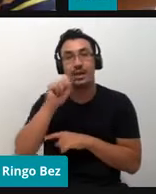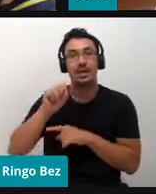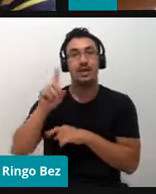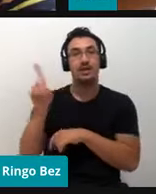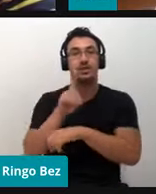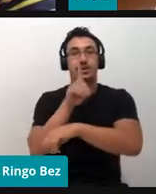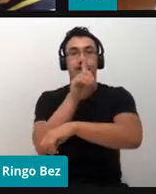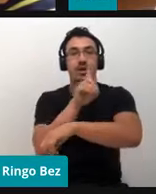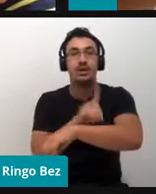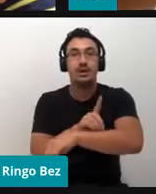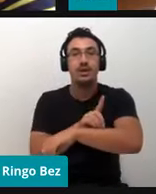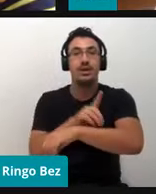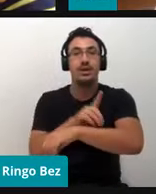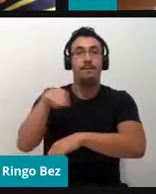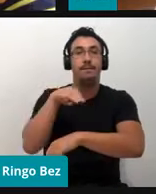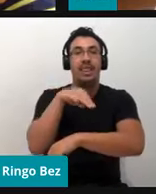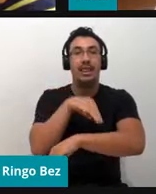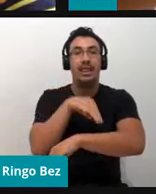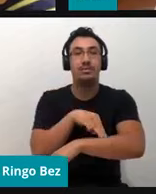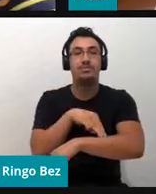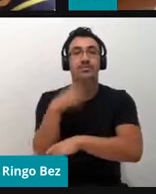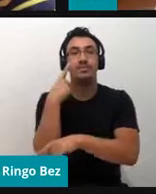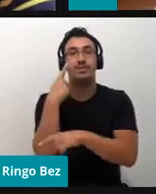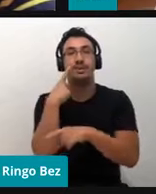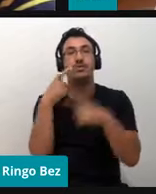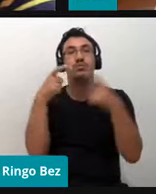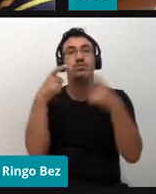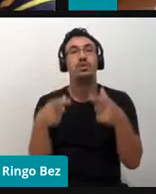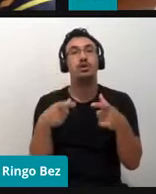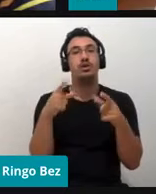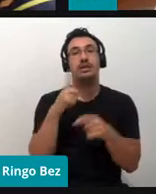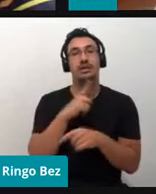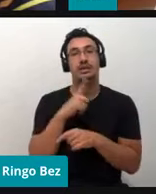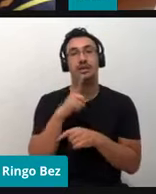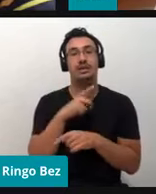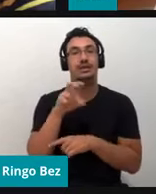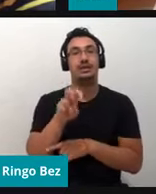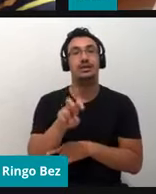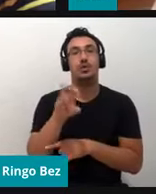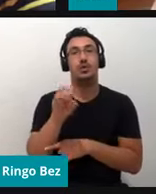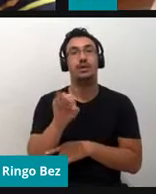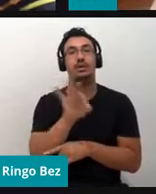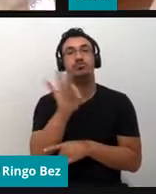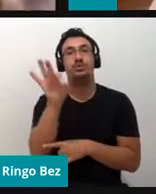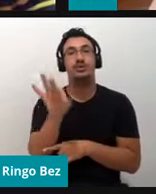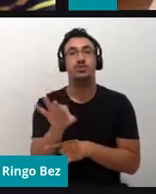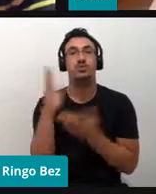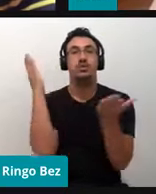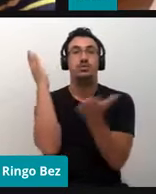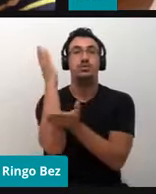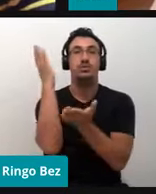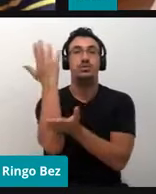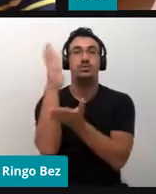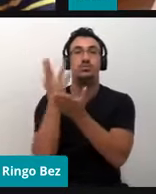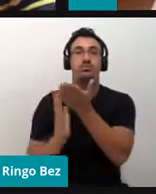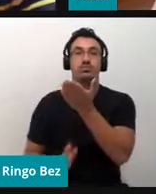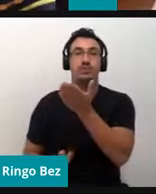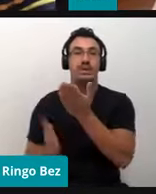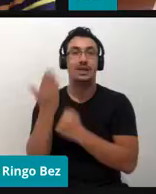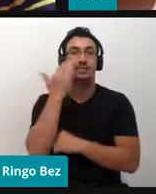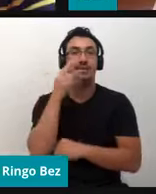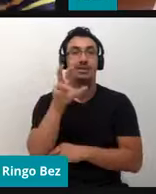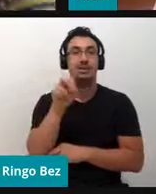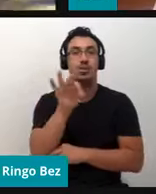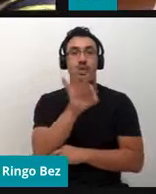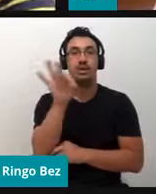com malária, a disseminação em áreas que sofreram até 50% de desmatamento. Ou seja, com 50% de desmatamento